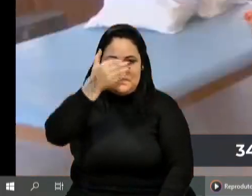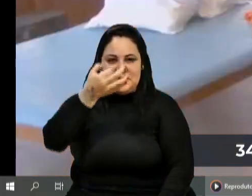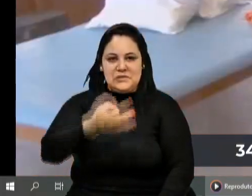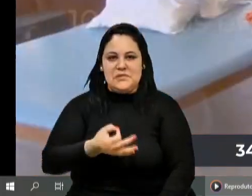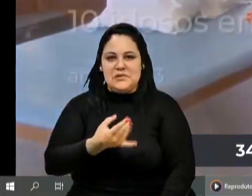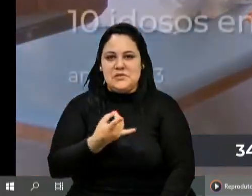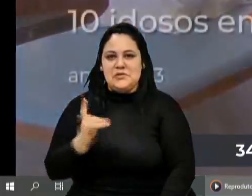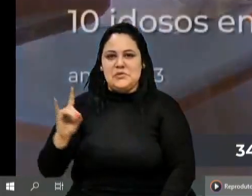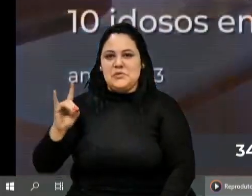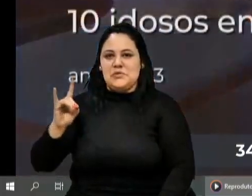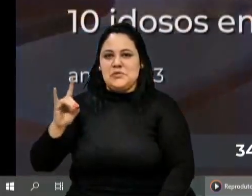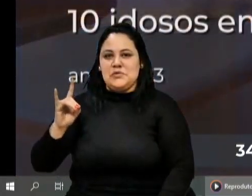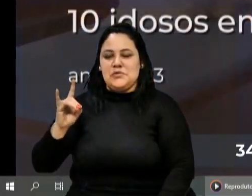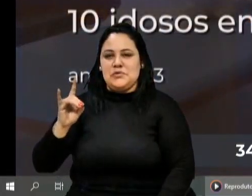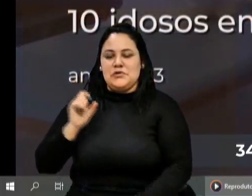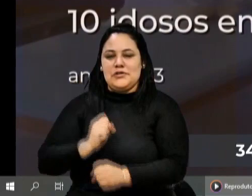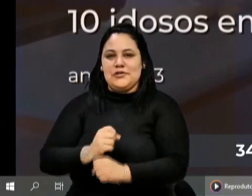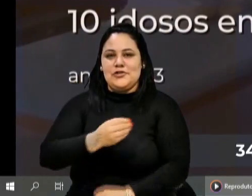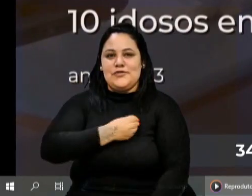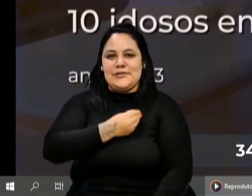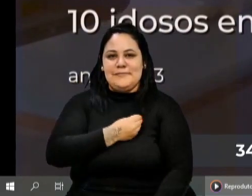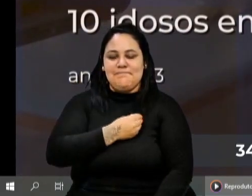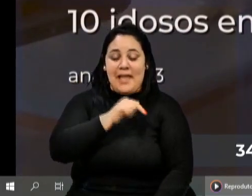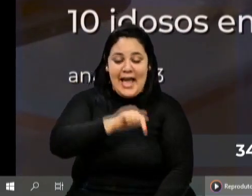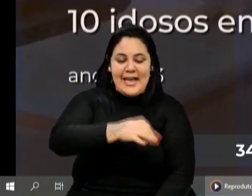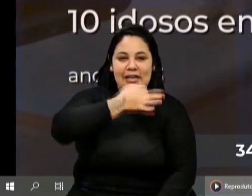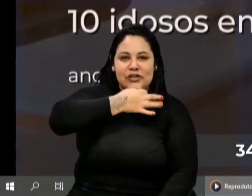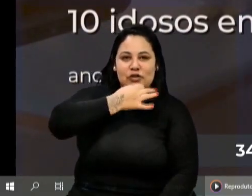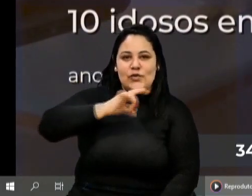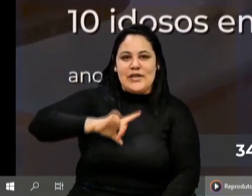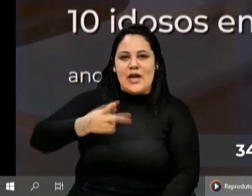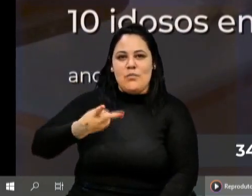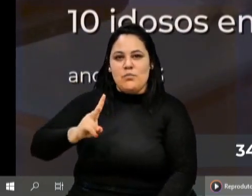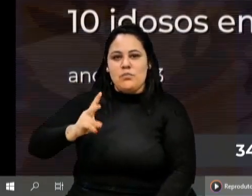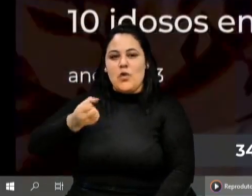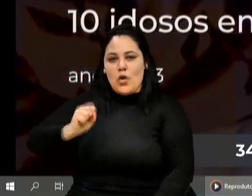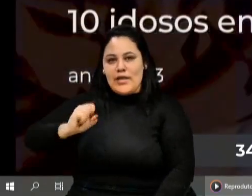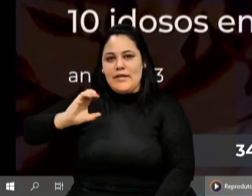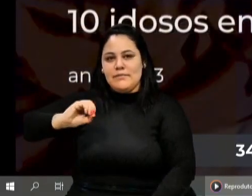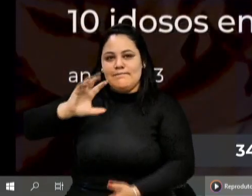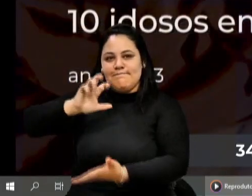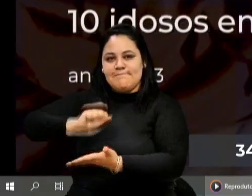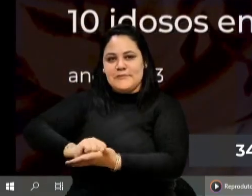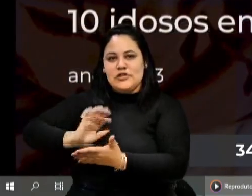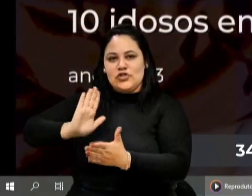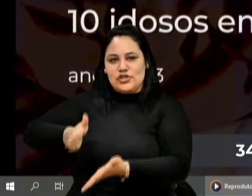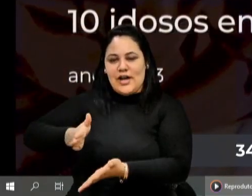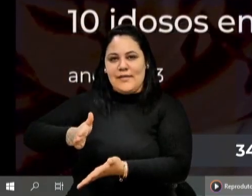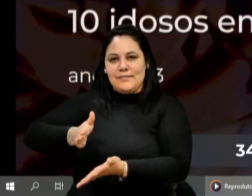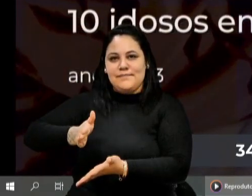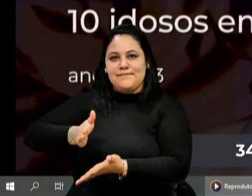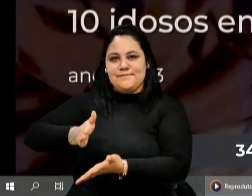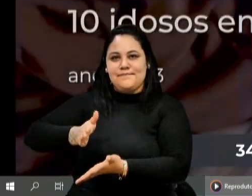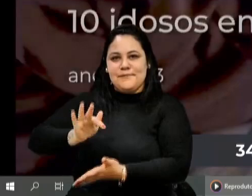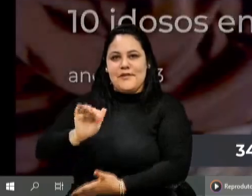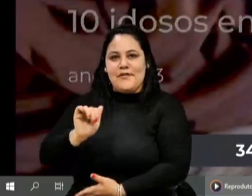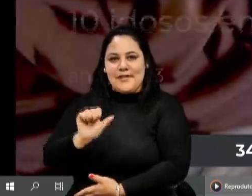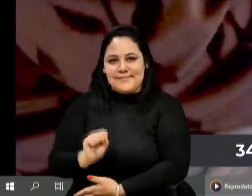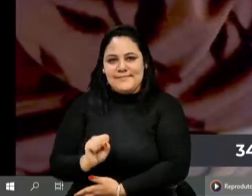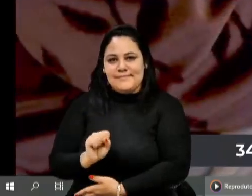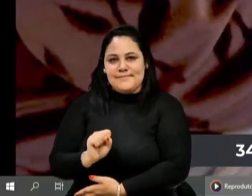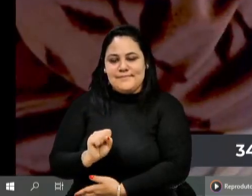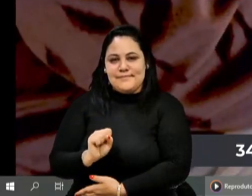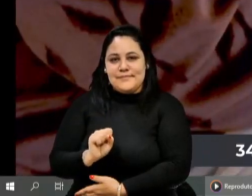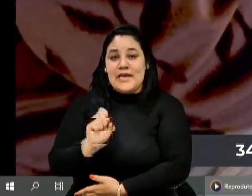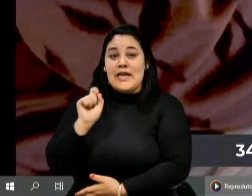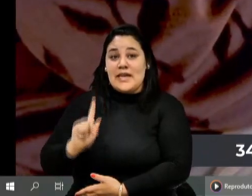deles. Caxias possui 80 vagas credenciadas com a Fundação de Assistência Social. Vagas custeadas pelo município para pessoas